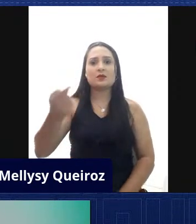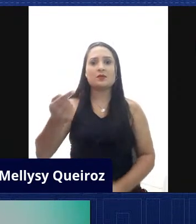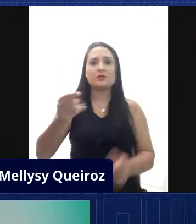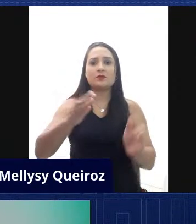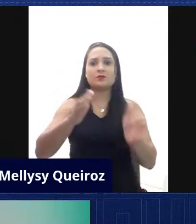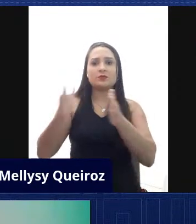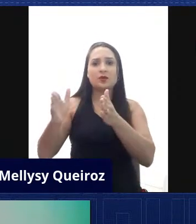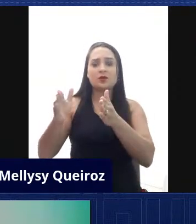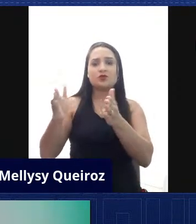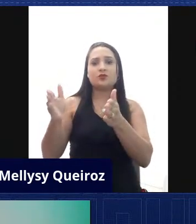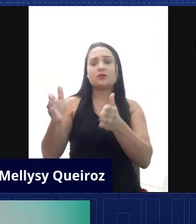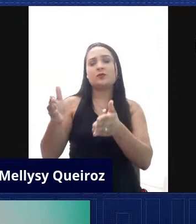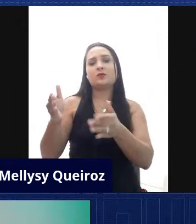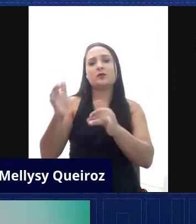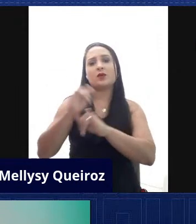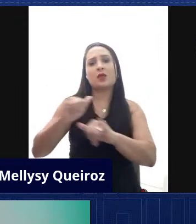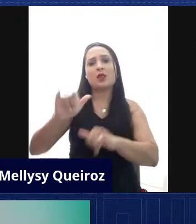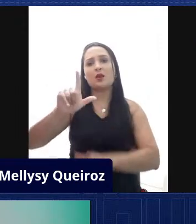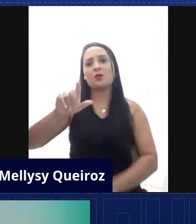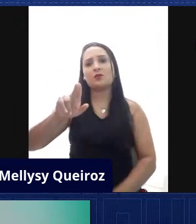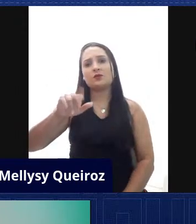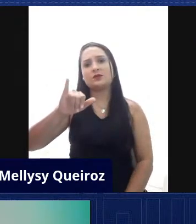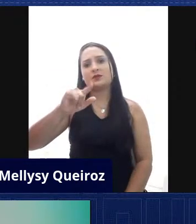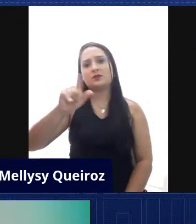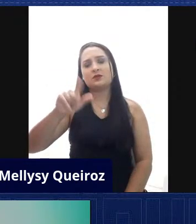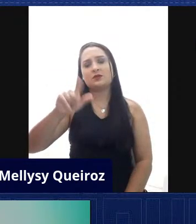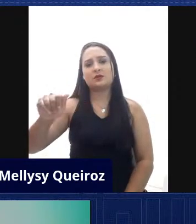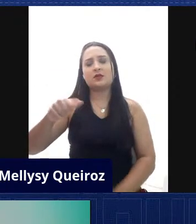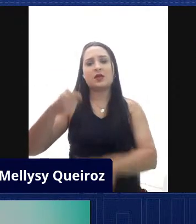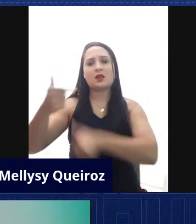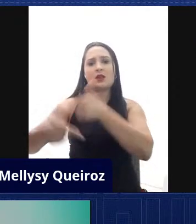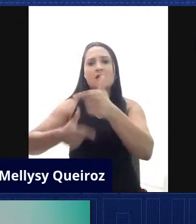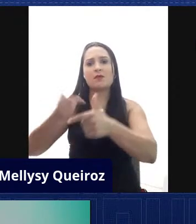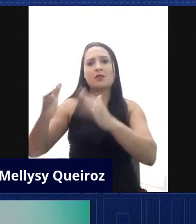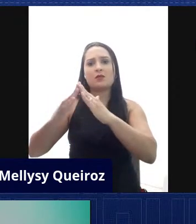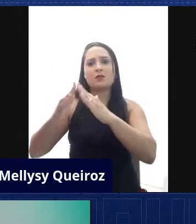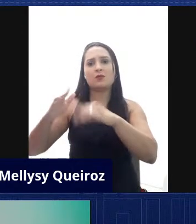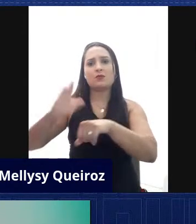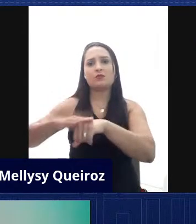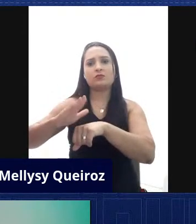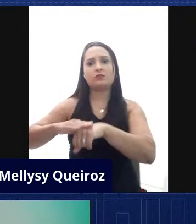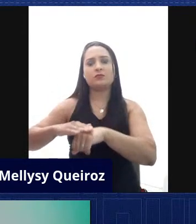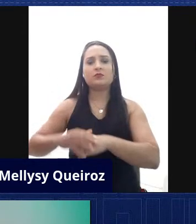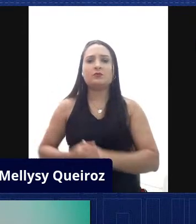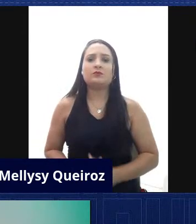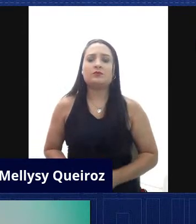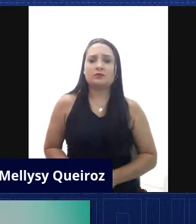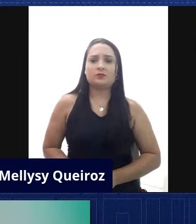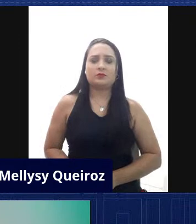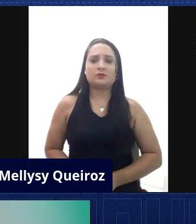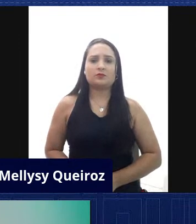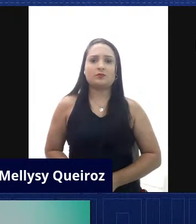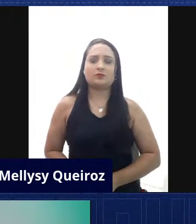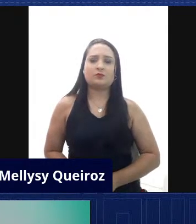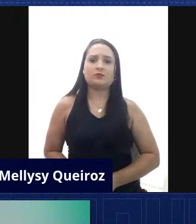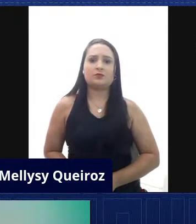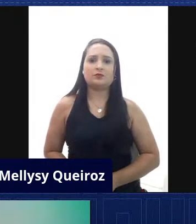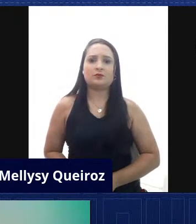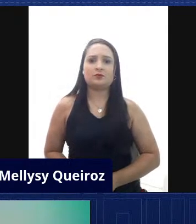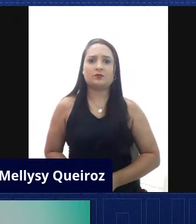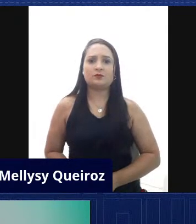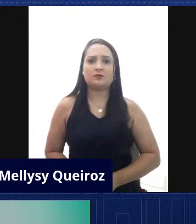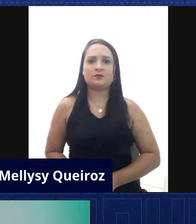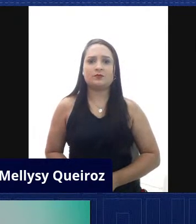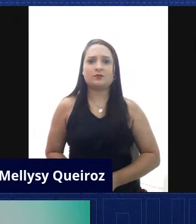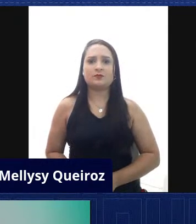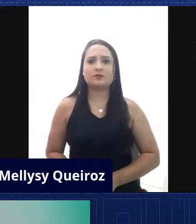né? Com a Luísa Batista, da Federação Nacional das Trabalhadoras Domésticas. Então, aqui no nosso chat, vamos ver quem está